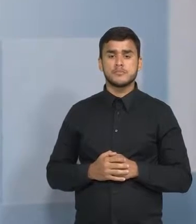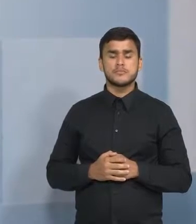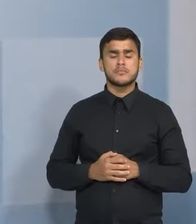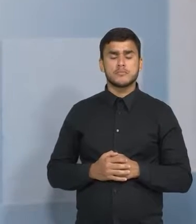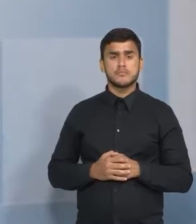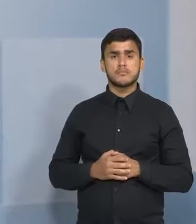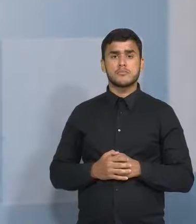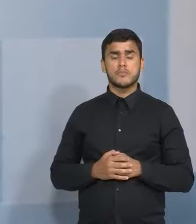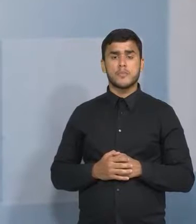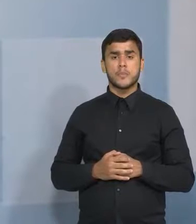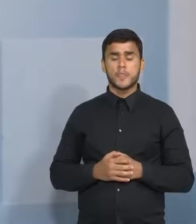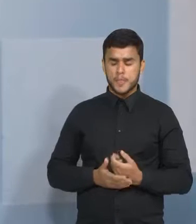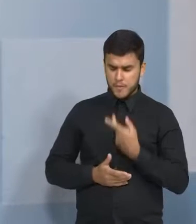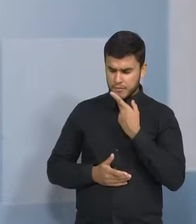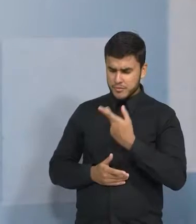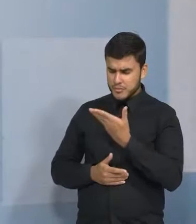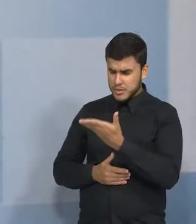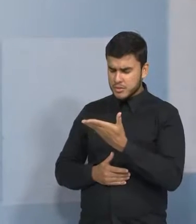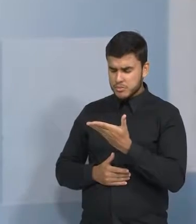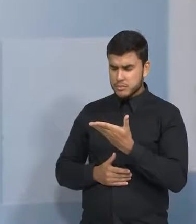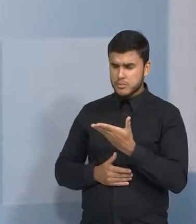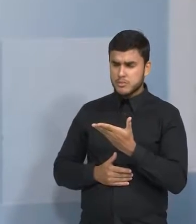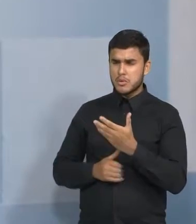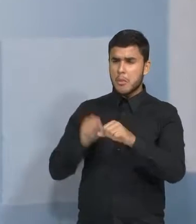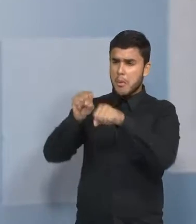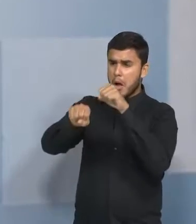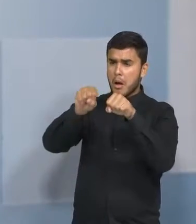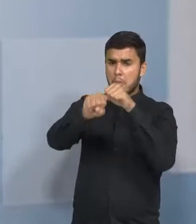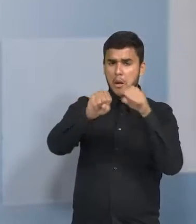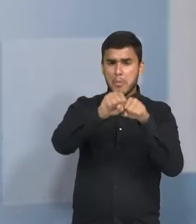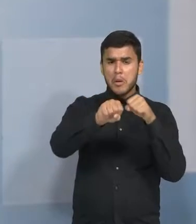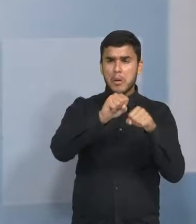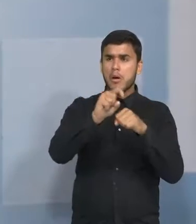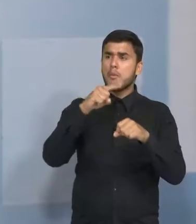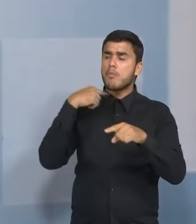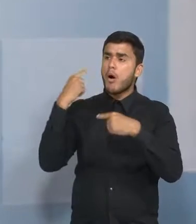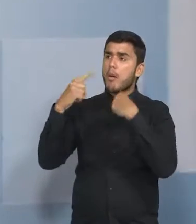chacinas em pequenos números, de 2 ou 3 pessoas, entendendo?